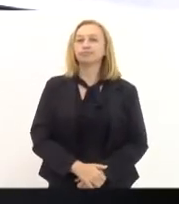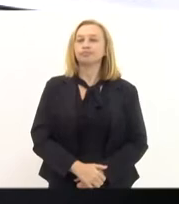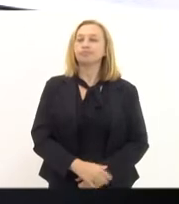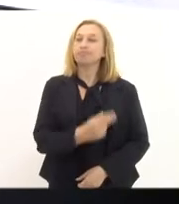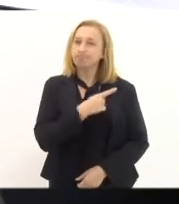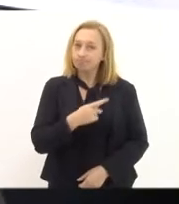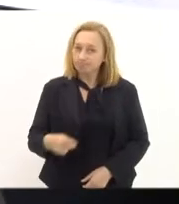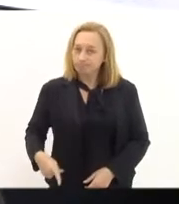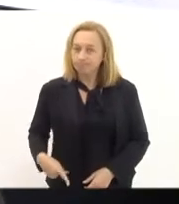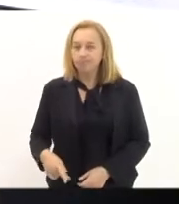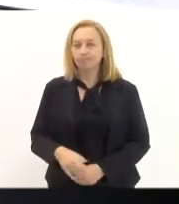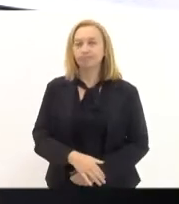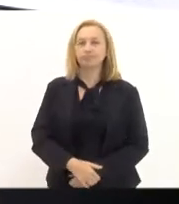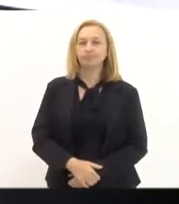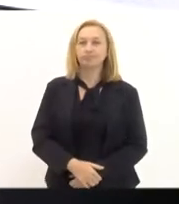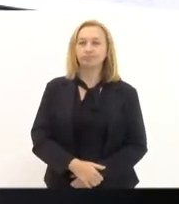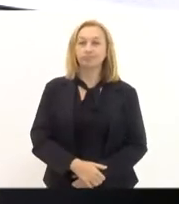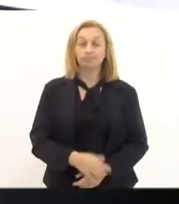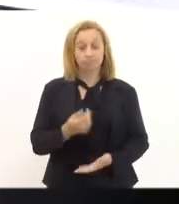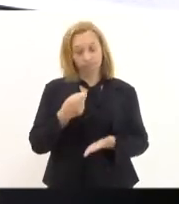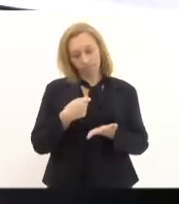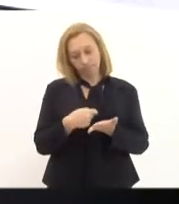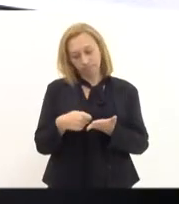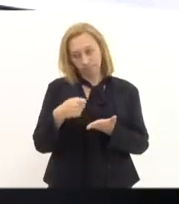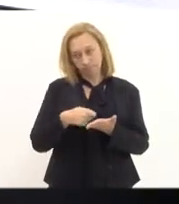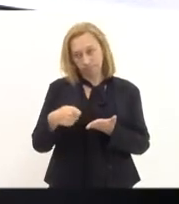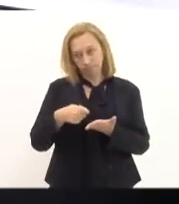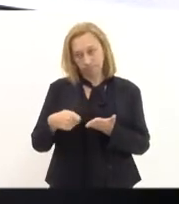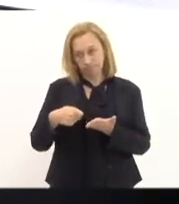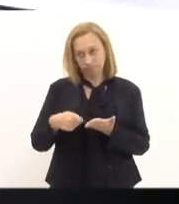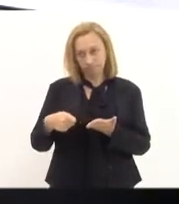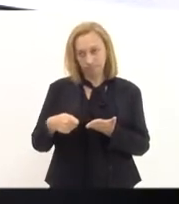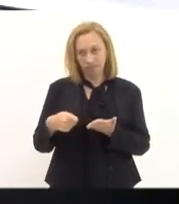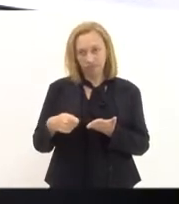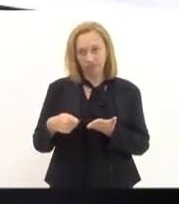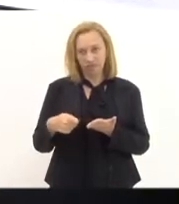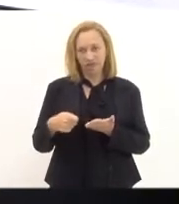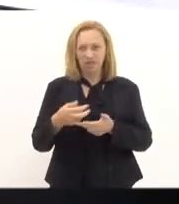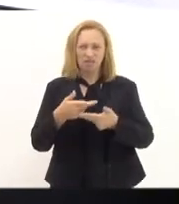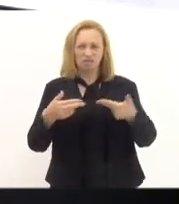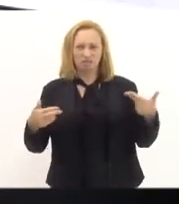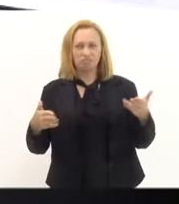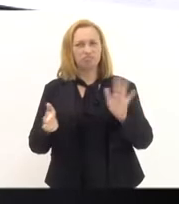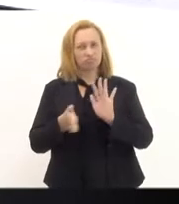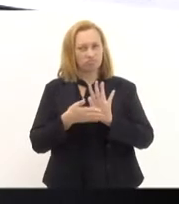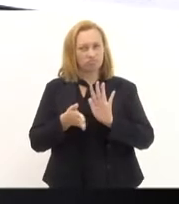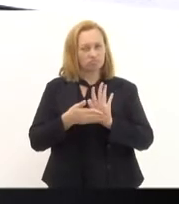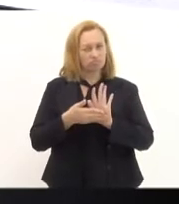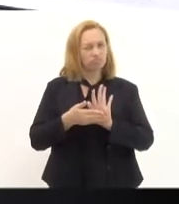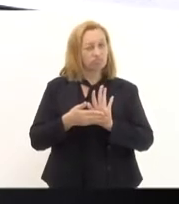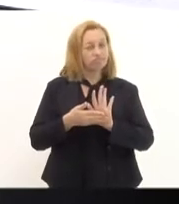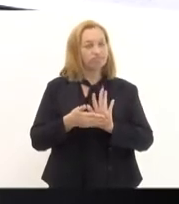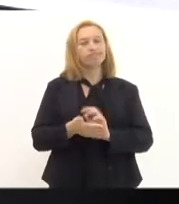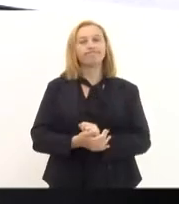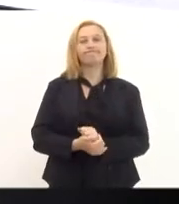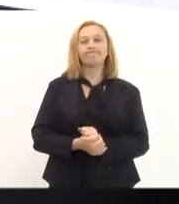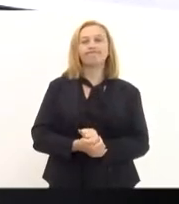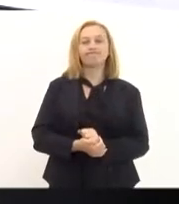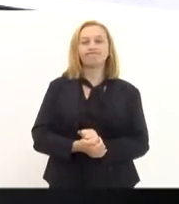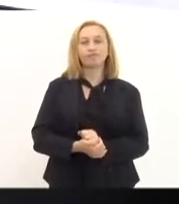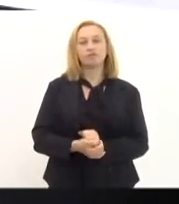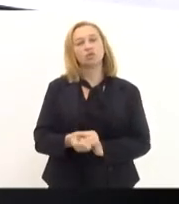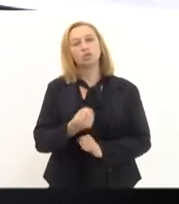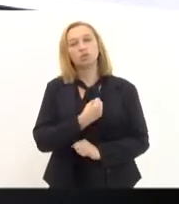presente eu anotei aqui as mais diversas propostas e as grande